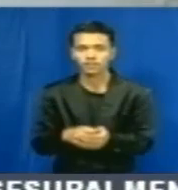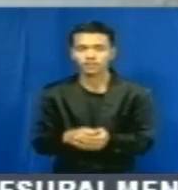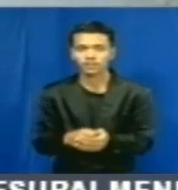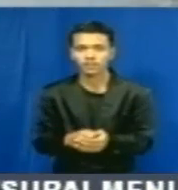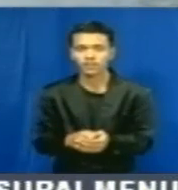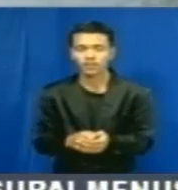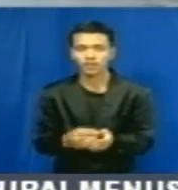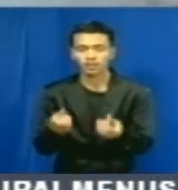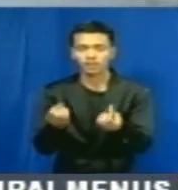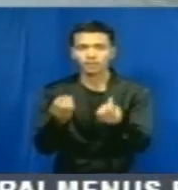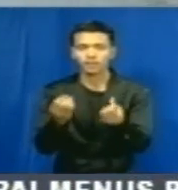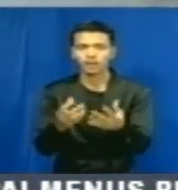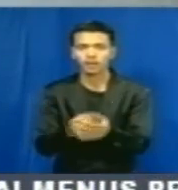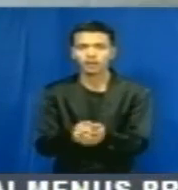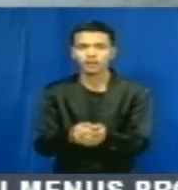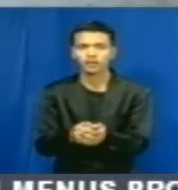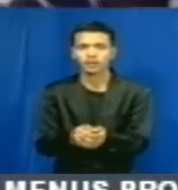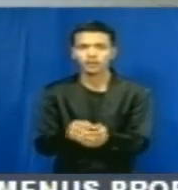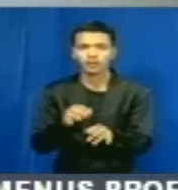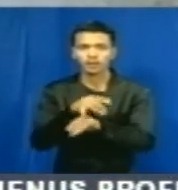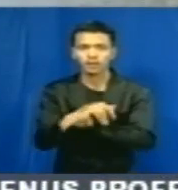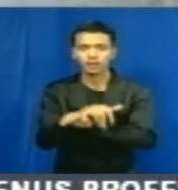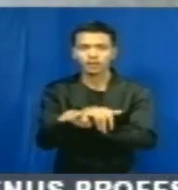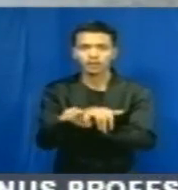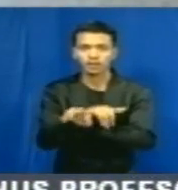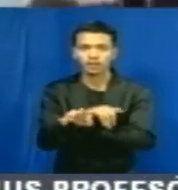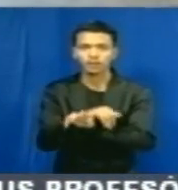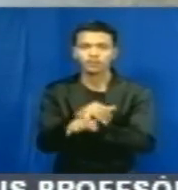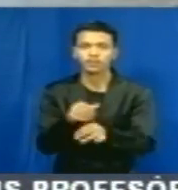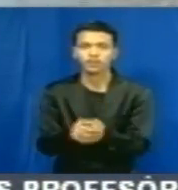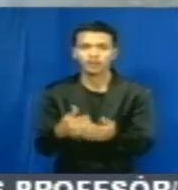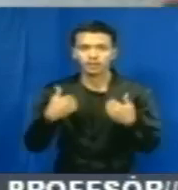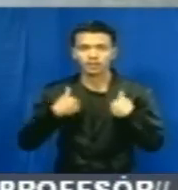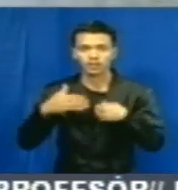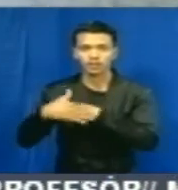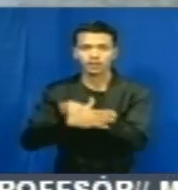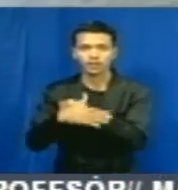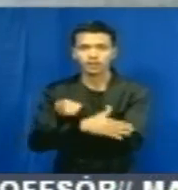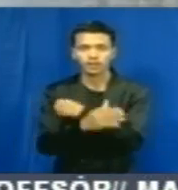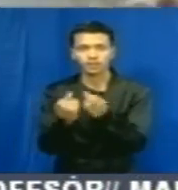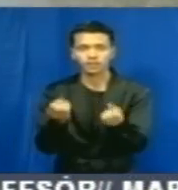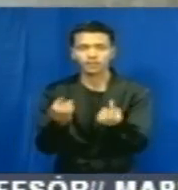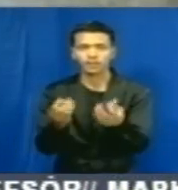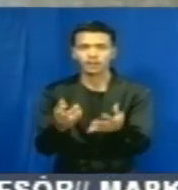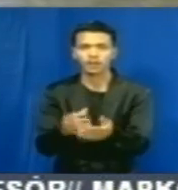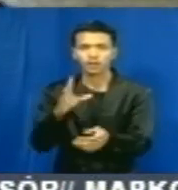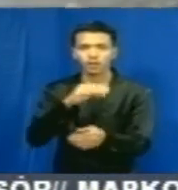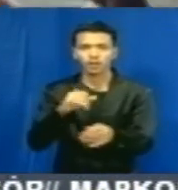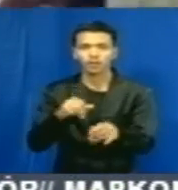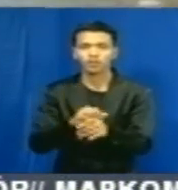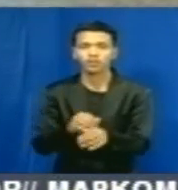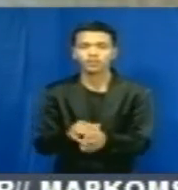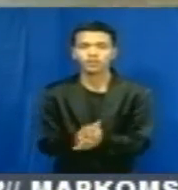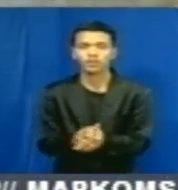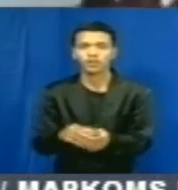bara ihe ne bai kadiu ihe tuna ihe ikan ikan oi oi ne i boy